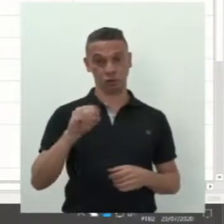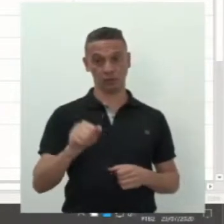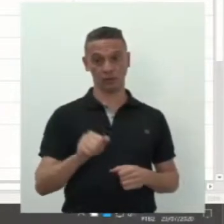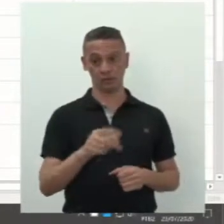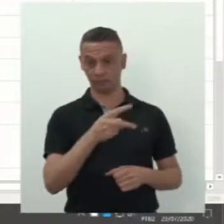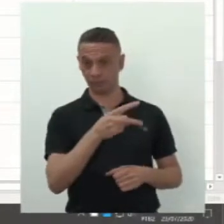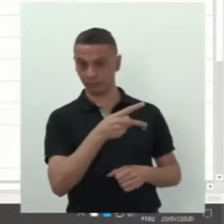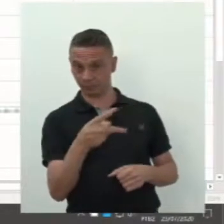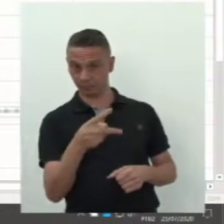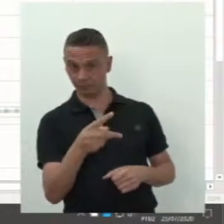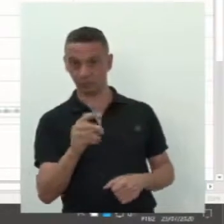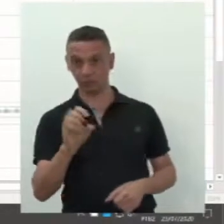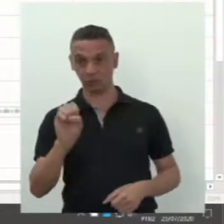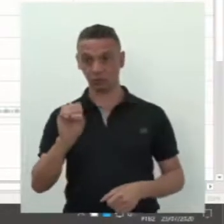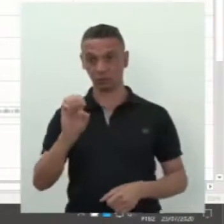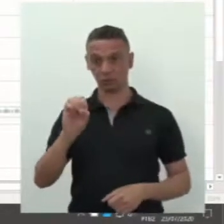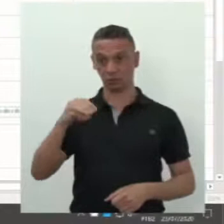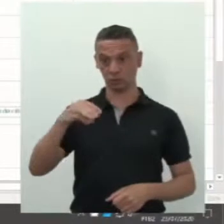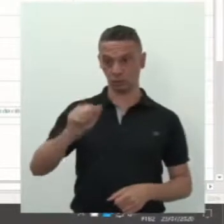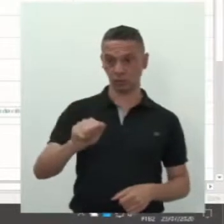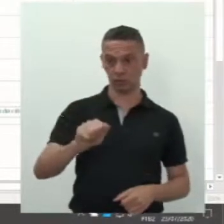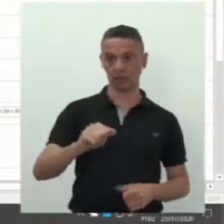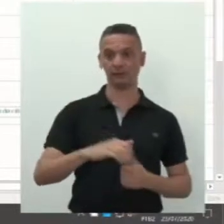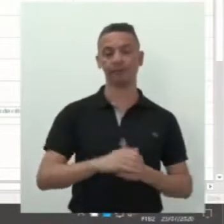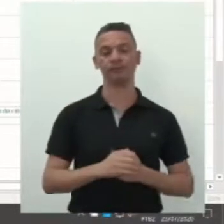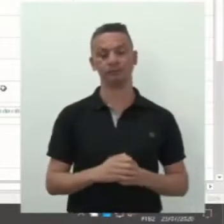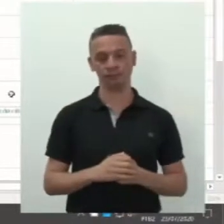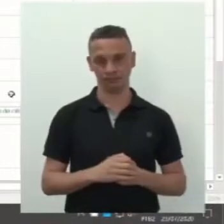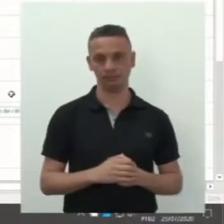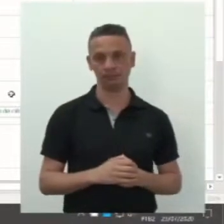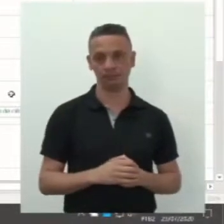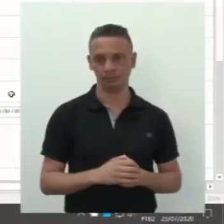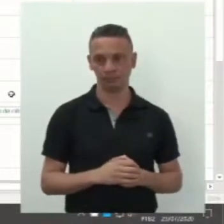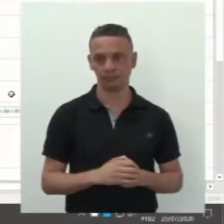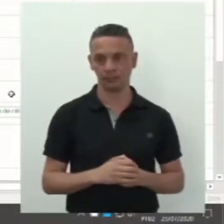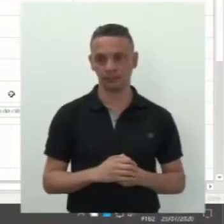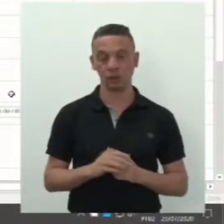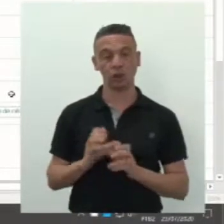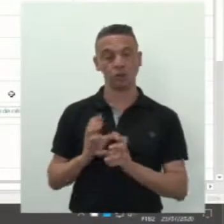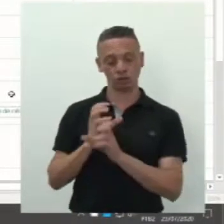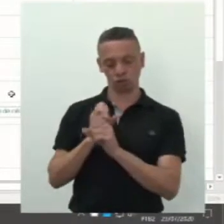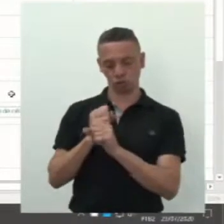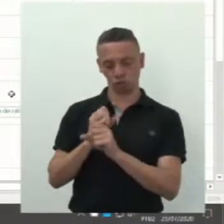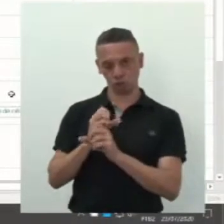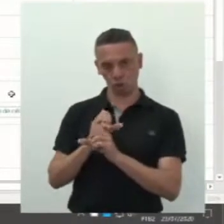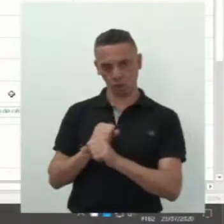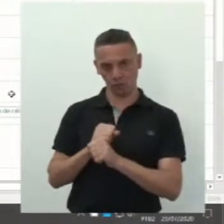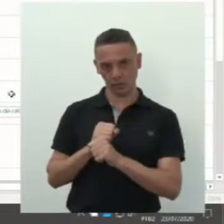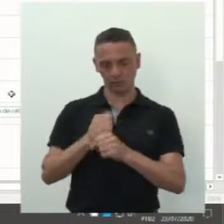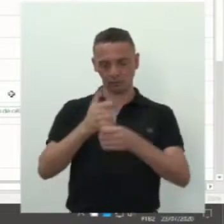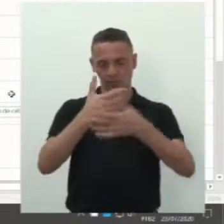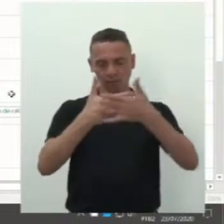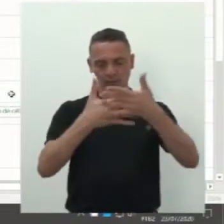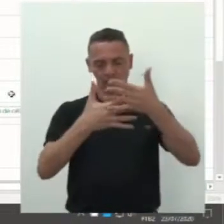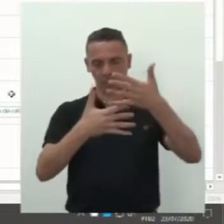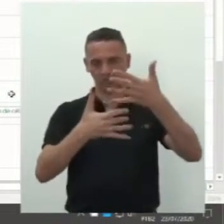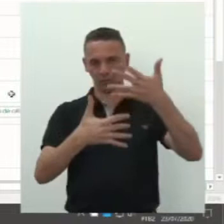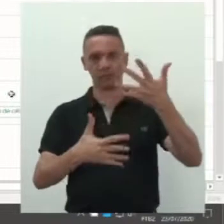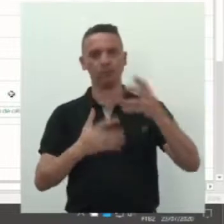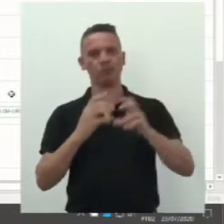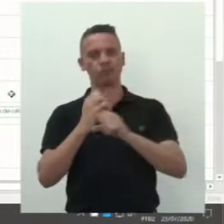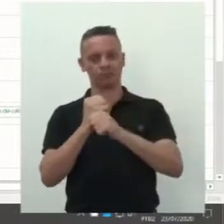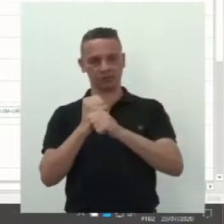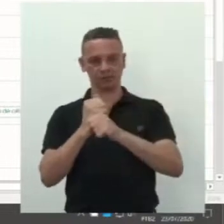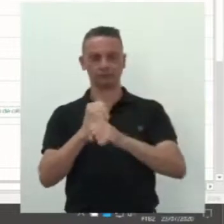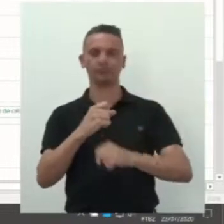soma, né? Então, eu digito aqui, ó, soma. Essa função é o quê? Ela vai somar uma sequência de dados que eu estou indicando para